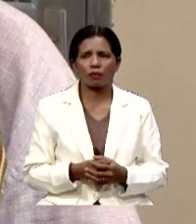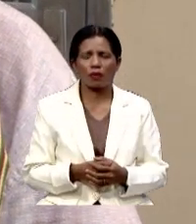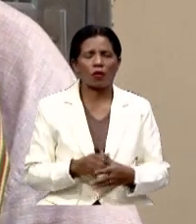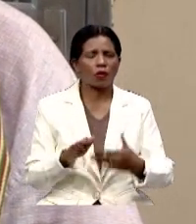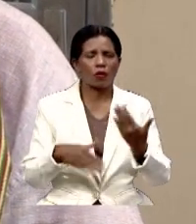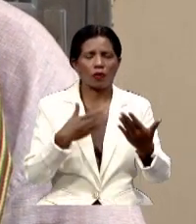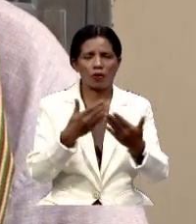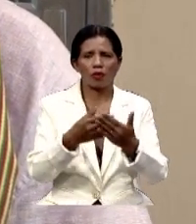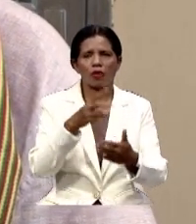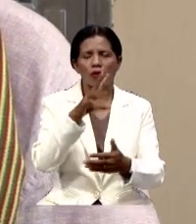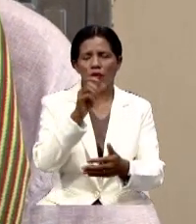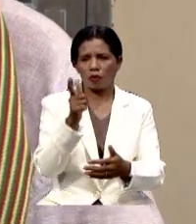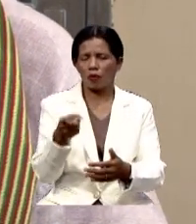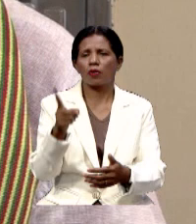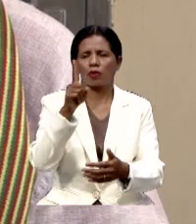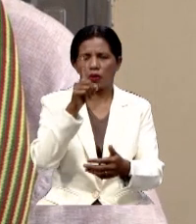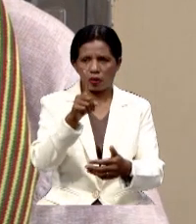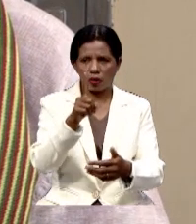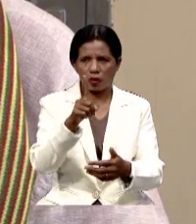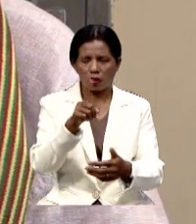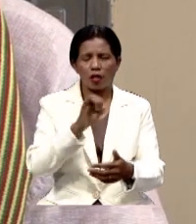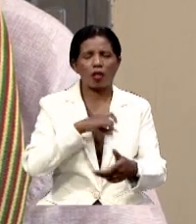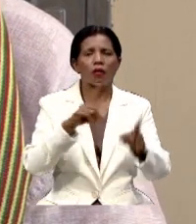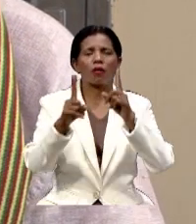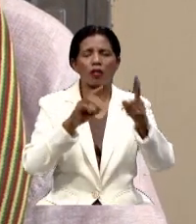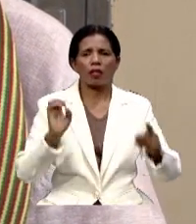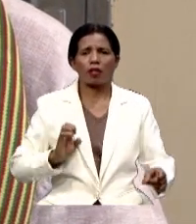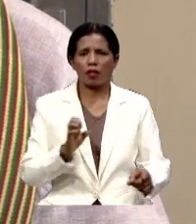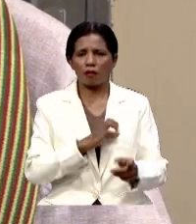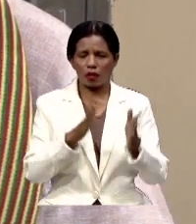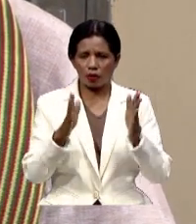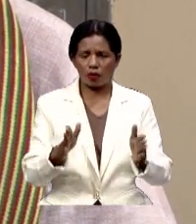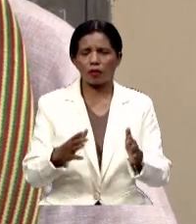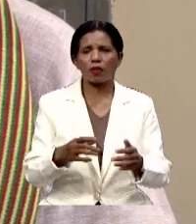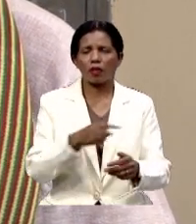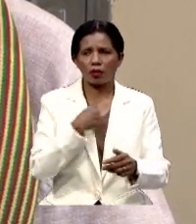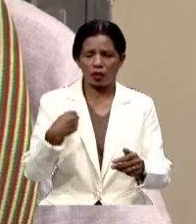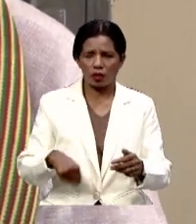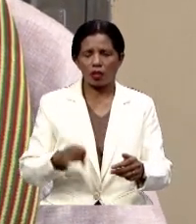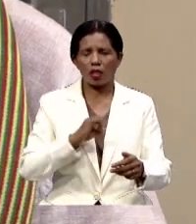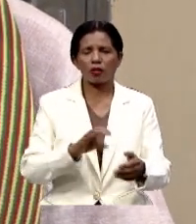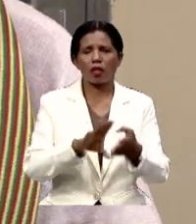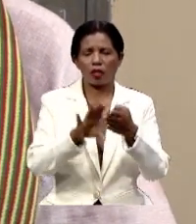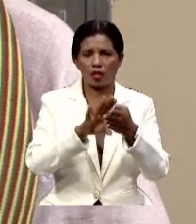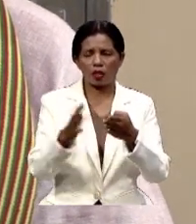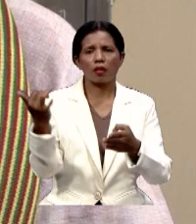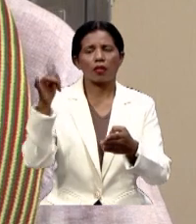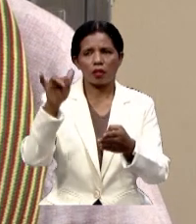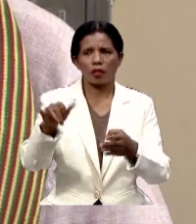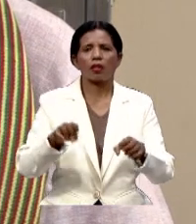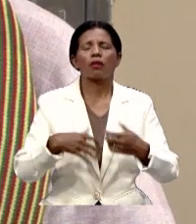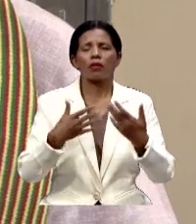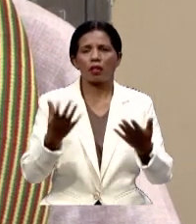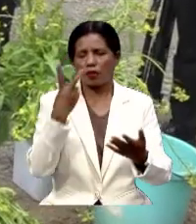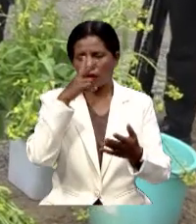iha 2021, o inaculemos embaixador China, ao se fila halo pedido de basira, para sira bele o insa atuare